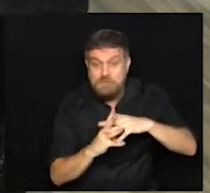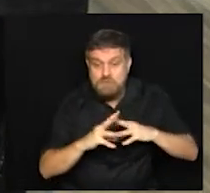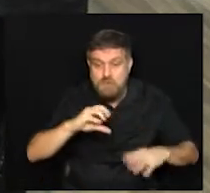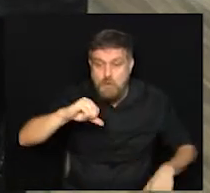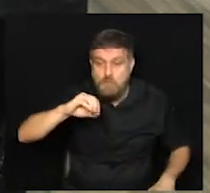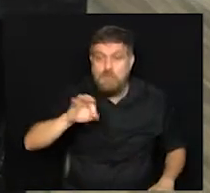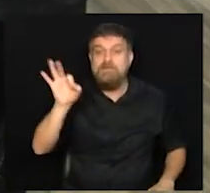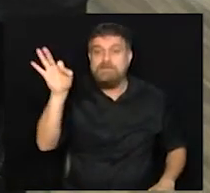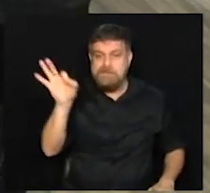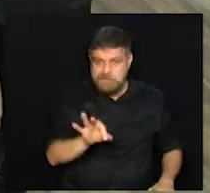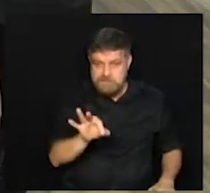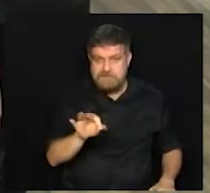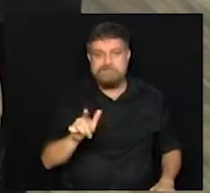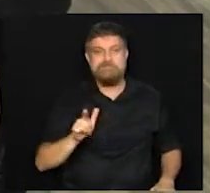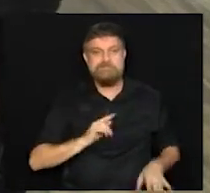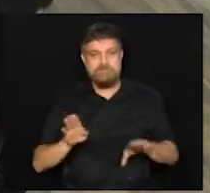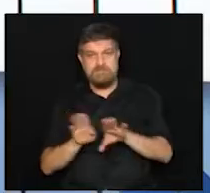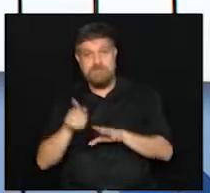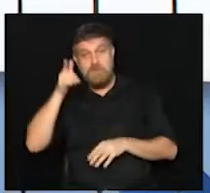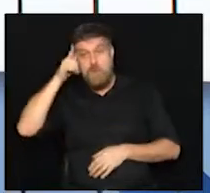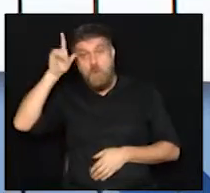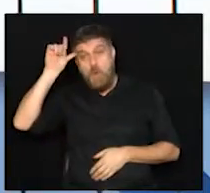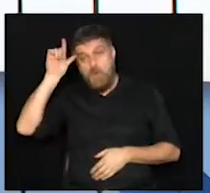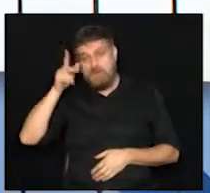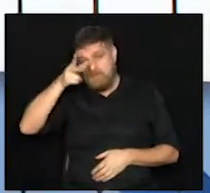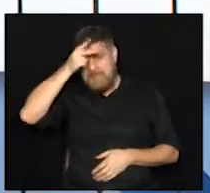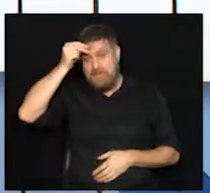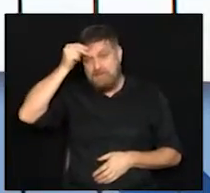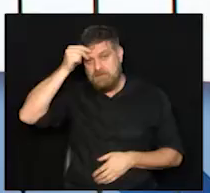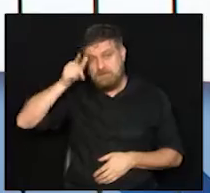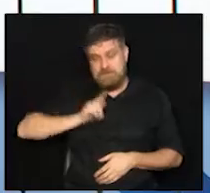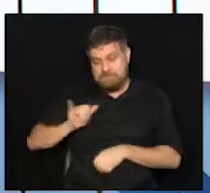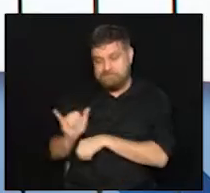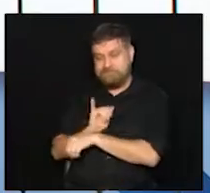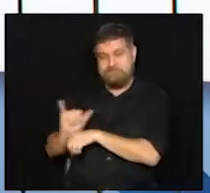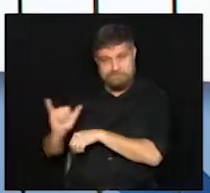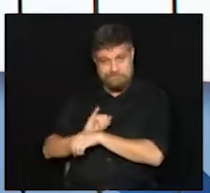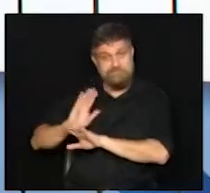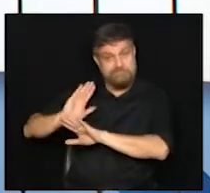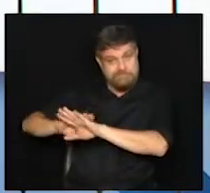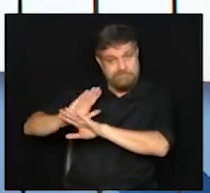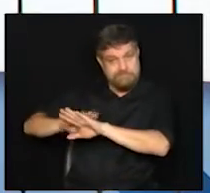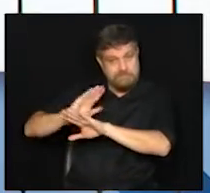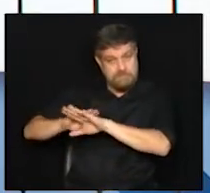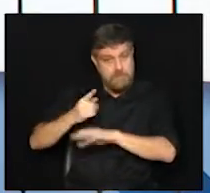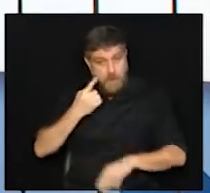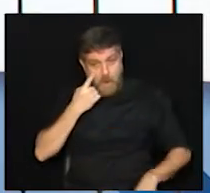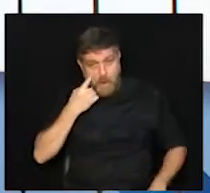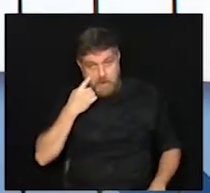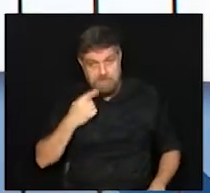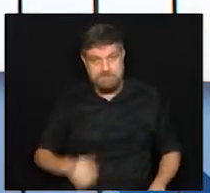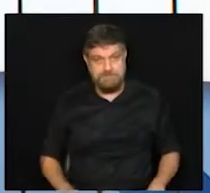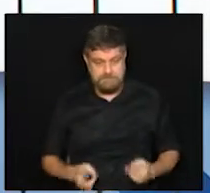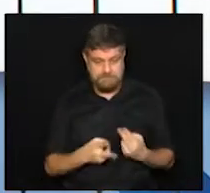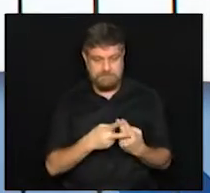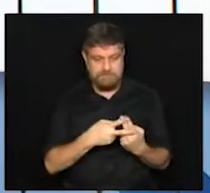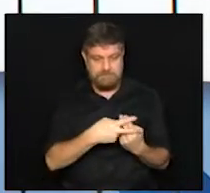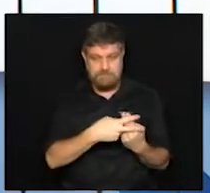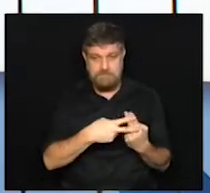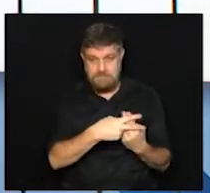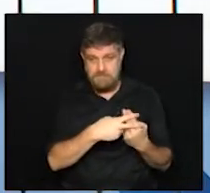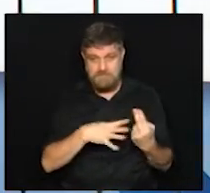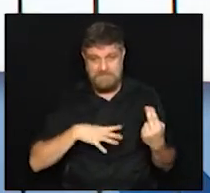dos 90%, inclusive ontem a Prefeitura tomou uma medida, olha só. Ontem, do SUS municipal, dos